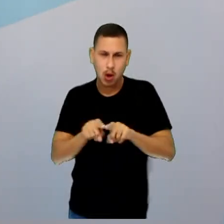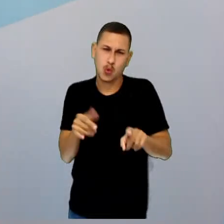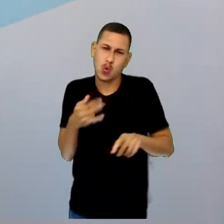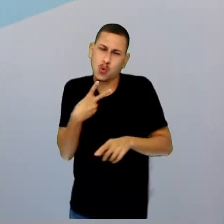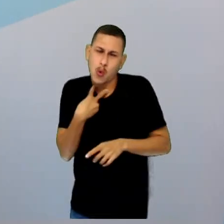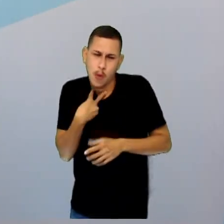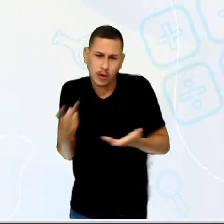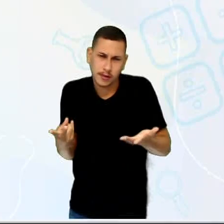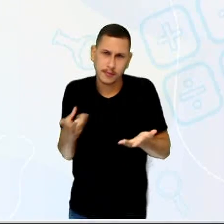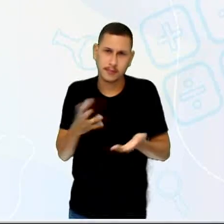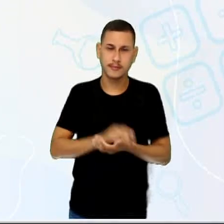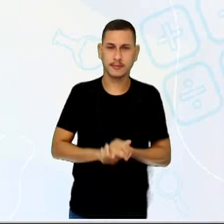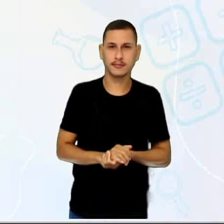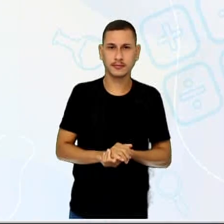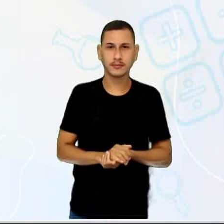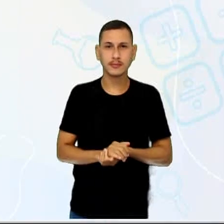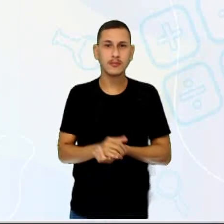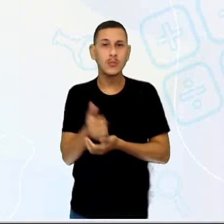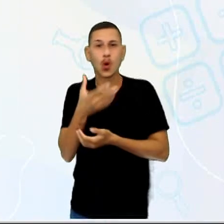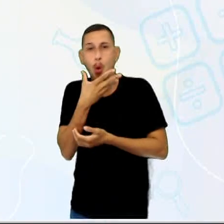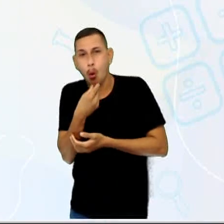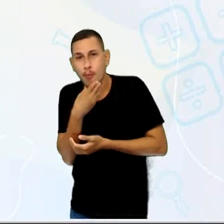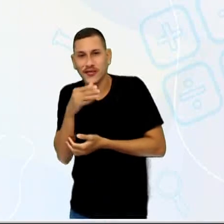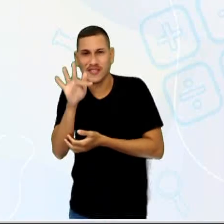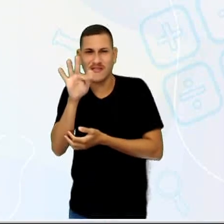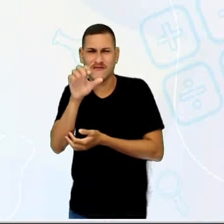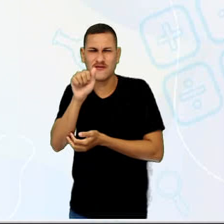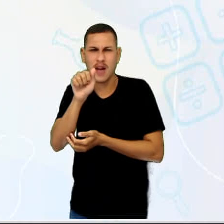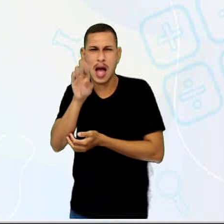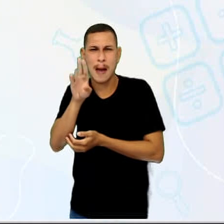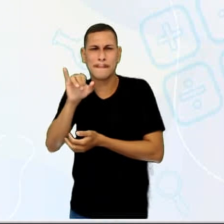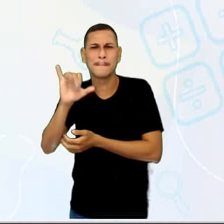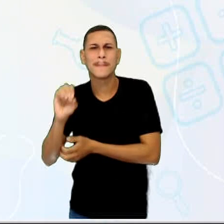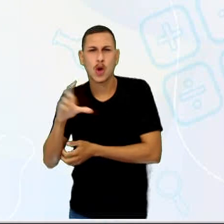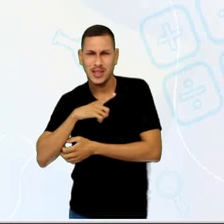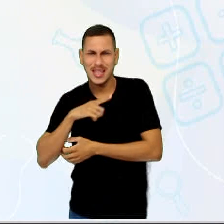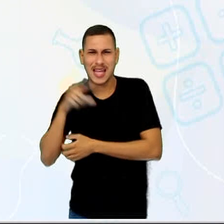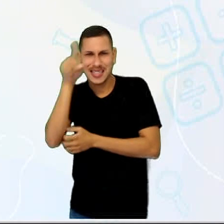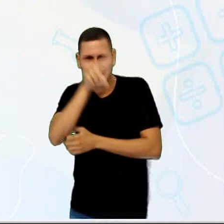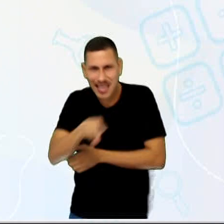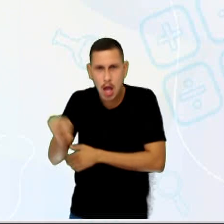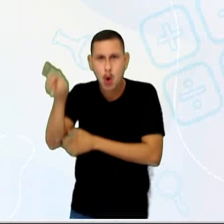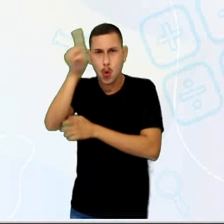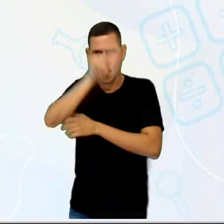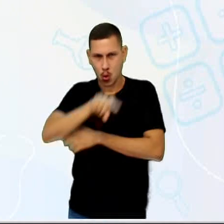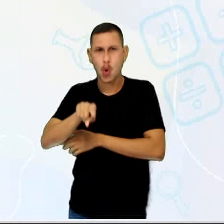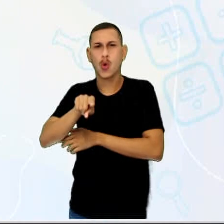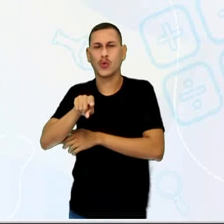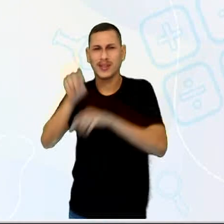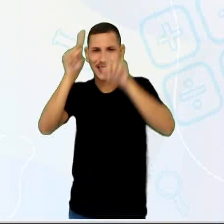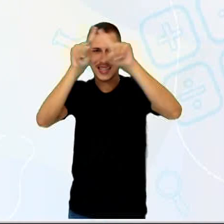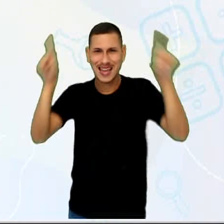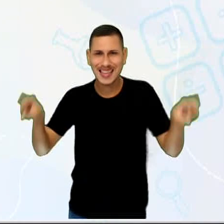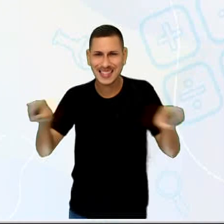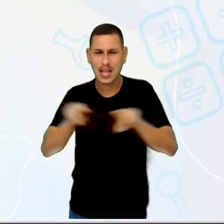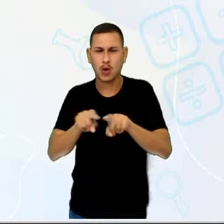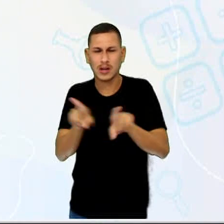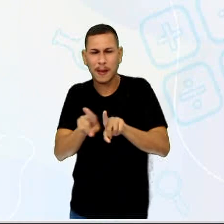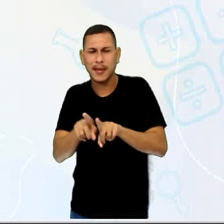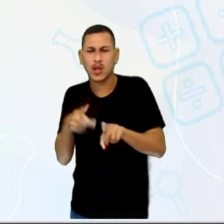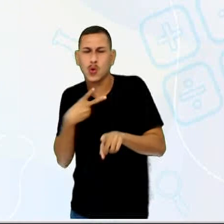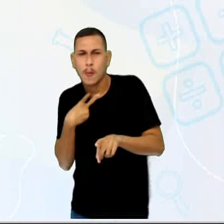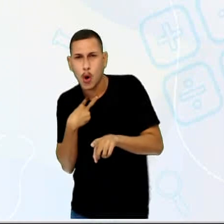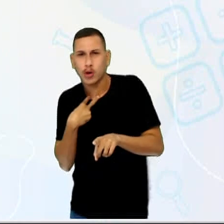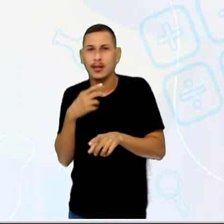dela. Fábio tem faces que são círculos e retângulo. Também não pode, né? Olha, Laura. Se a gente